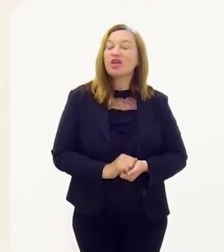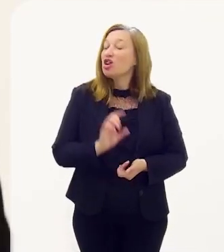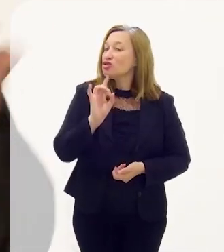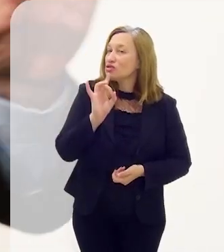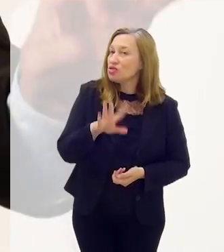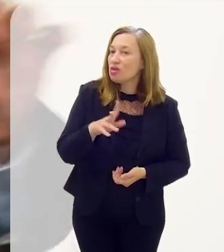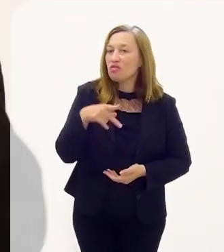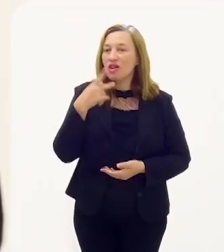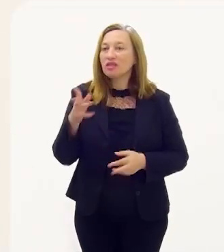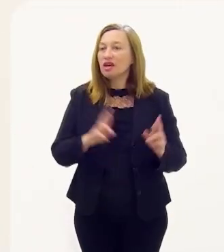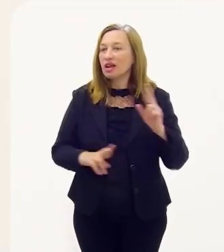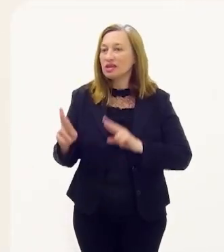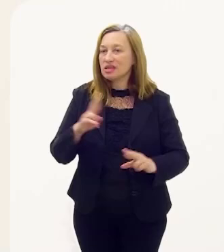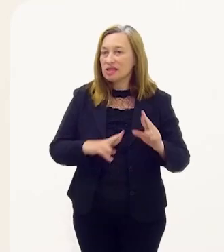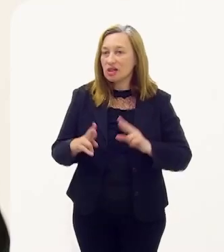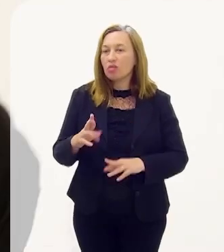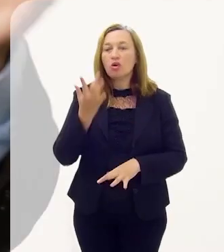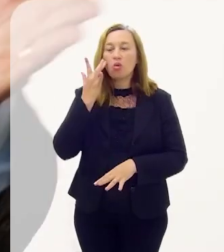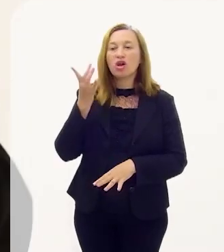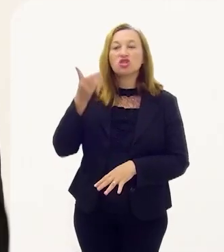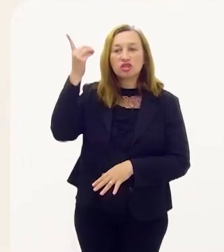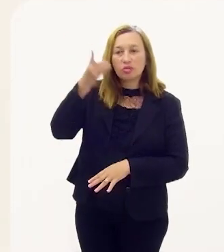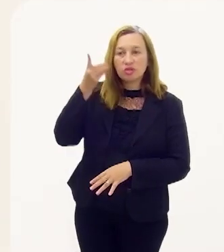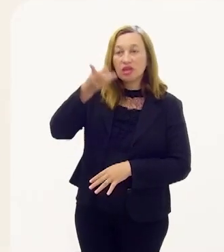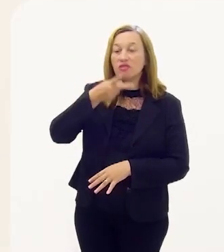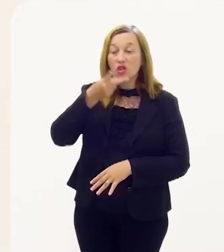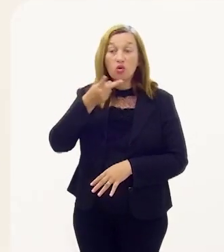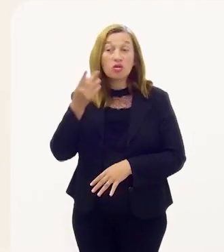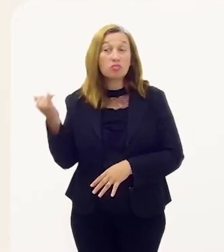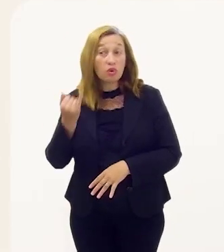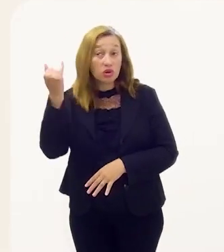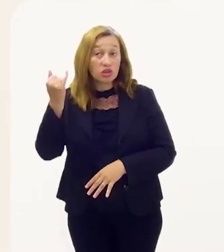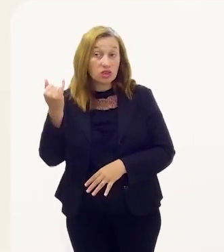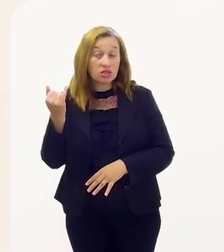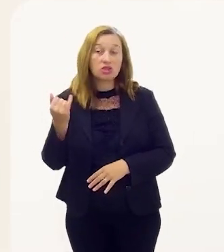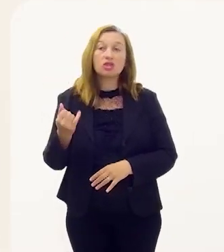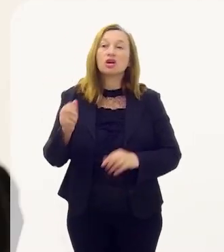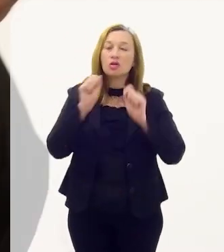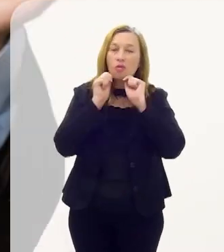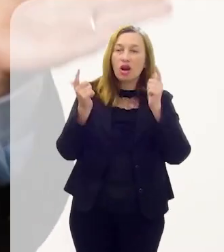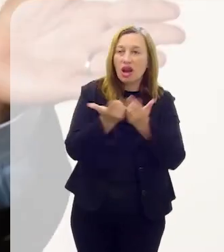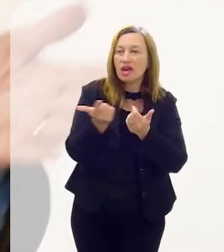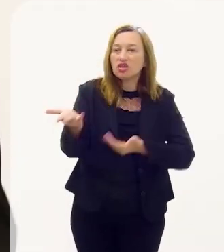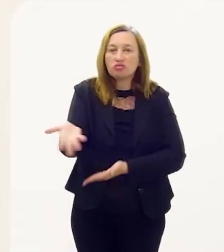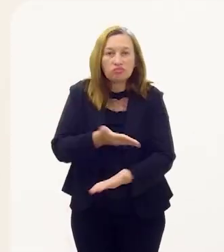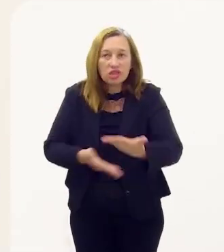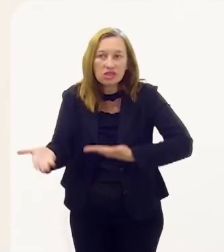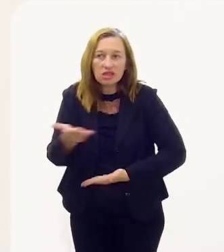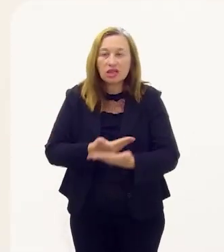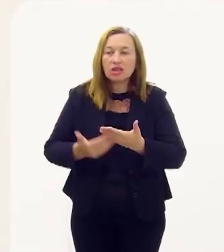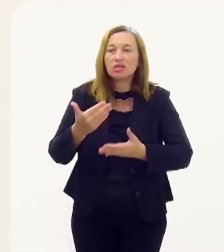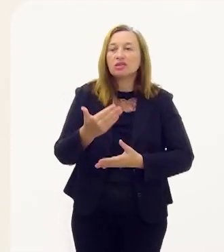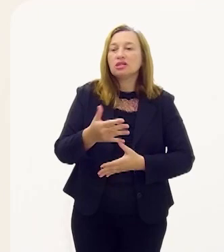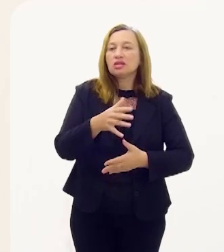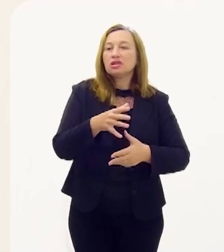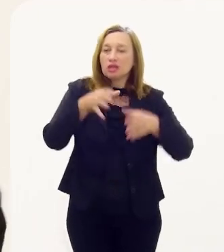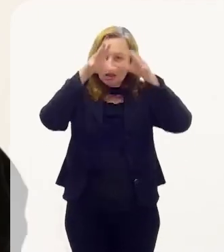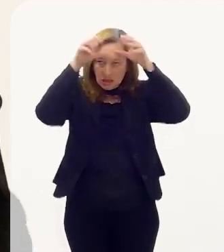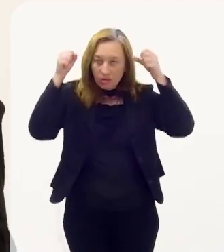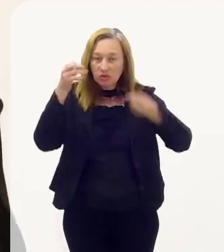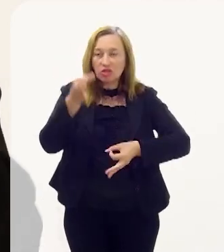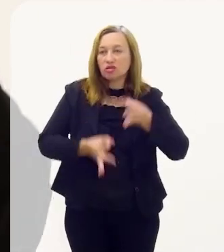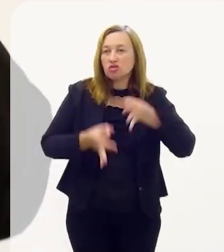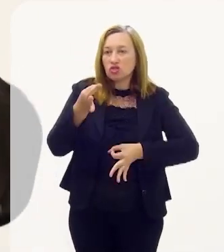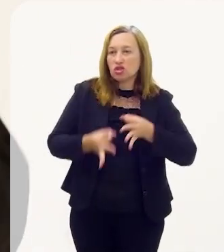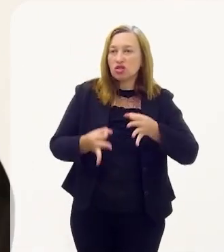E só apontando em relação, acho que o deputado colocou questões importantes e a Alerj tem sido uma parceira do tribunal, já desde